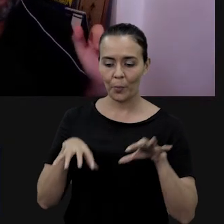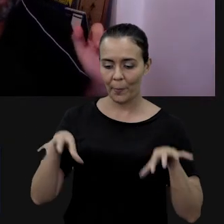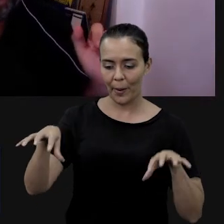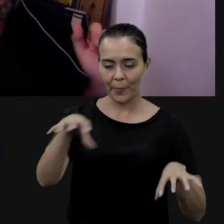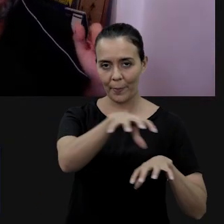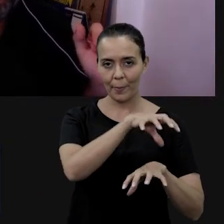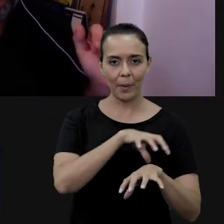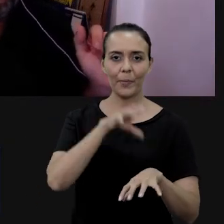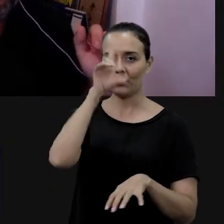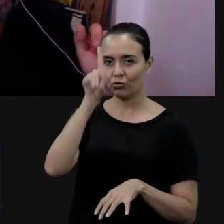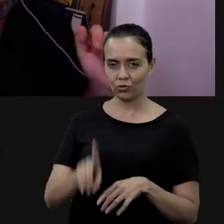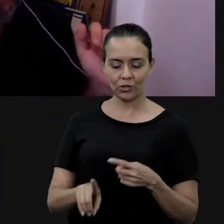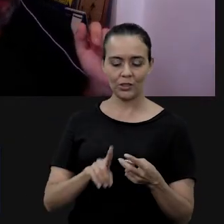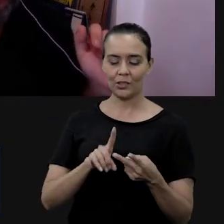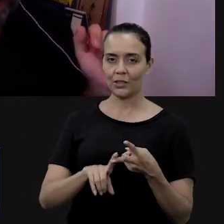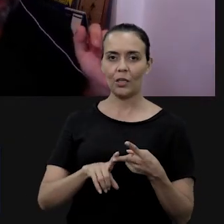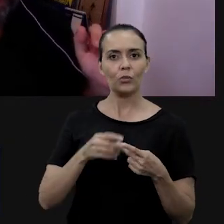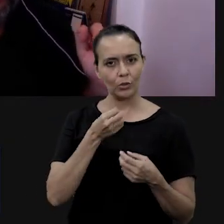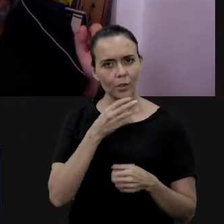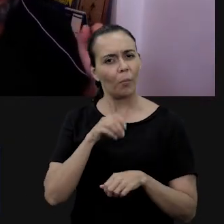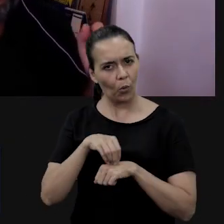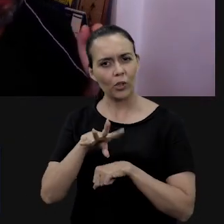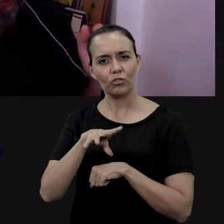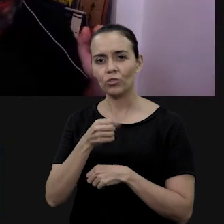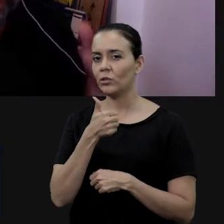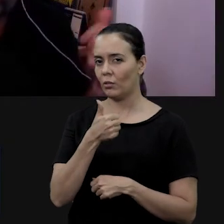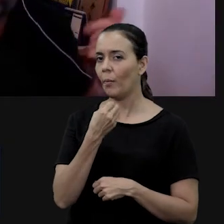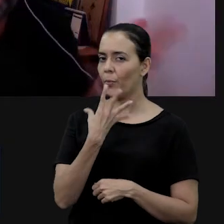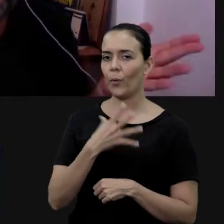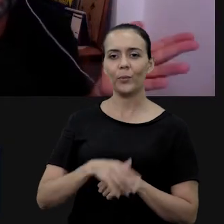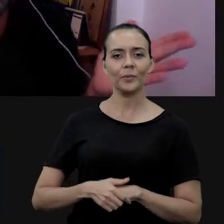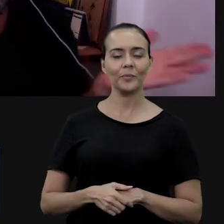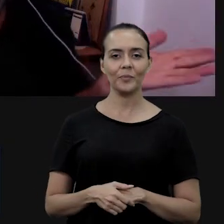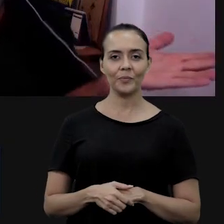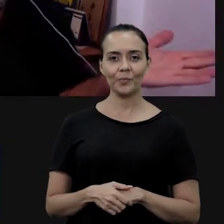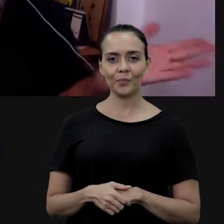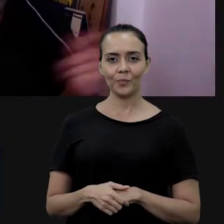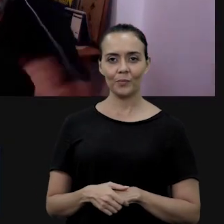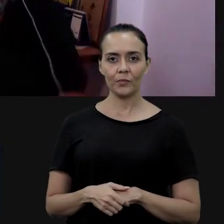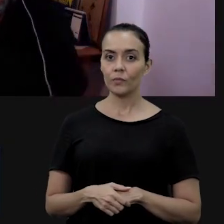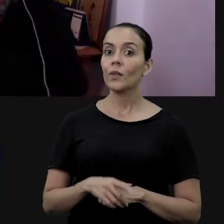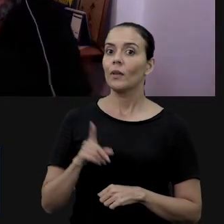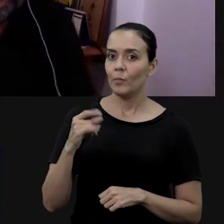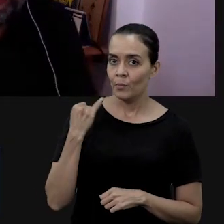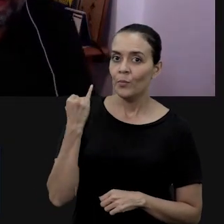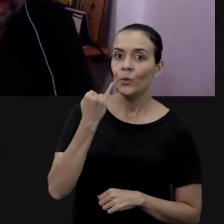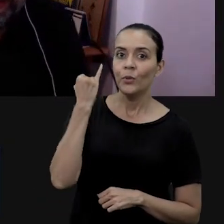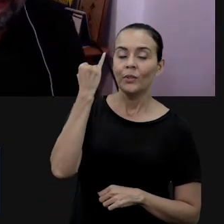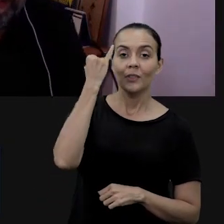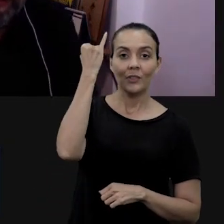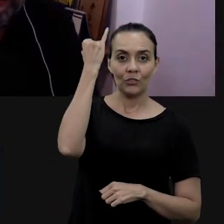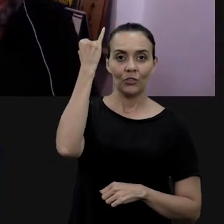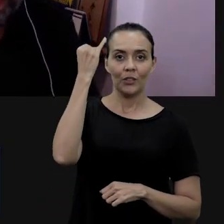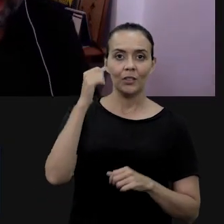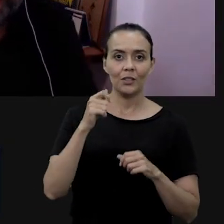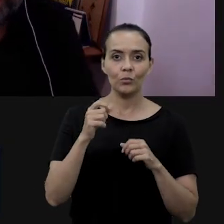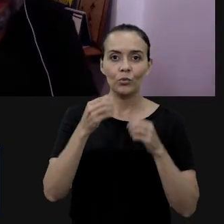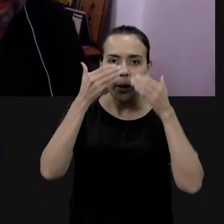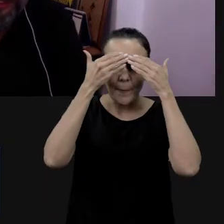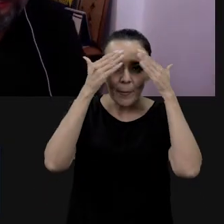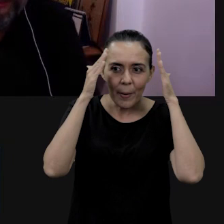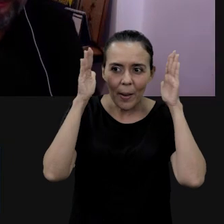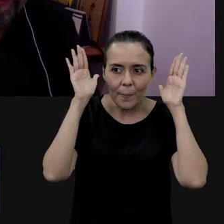se relacionando com todos os departamentos, com a direção, Muito boa com a essa dica produção. aí. Então